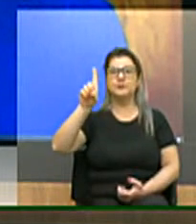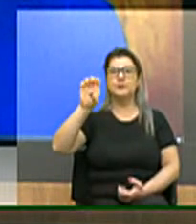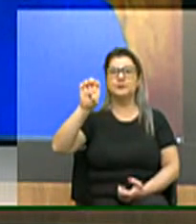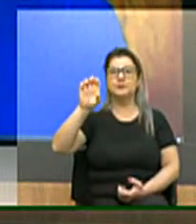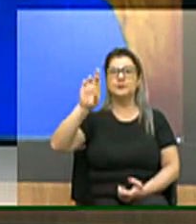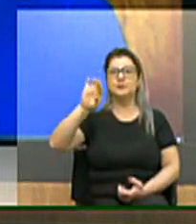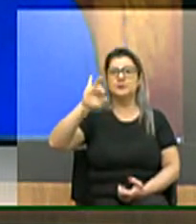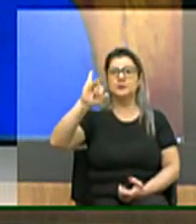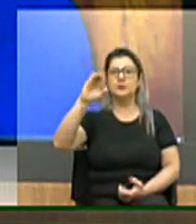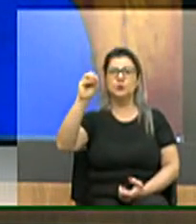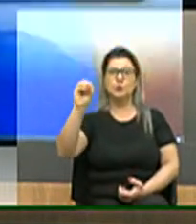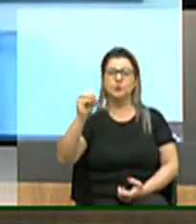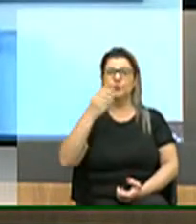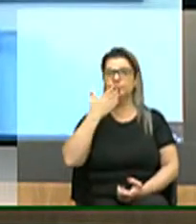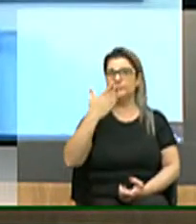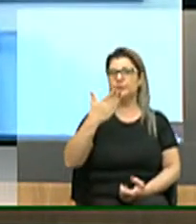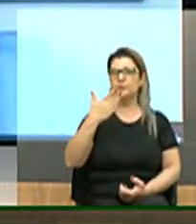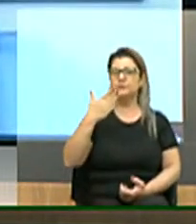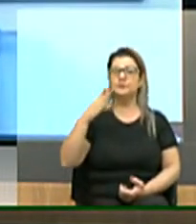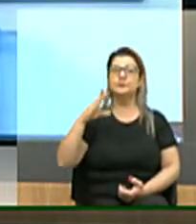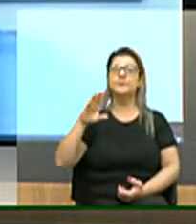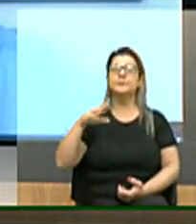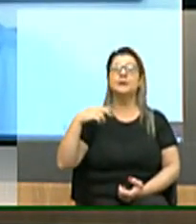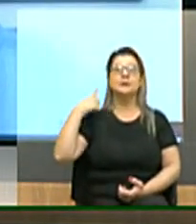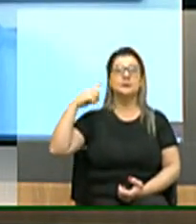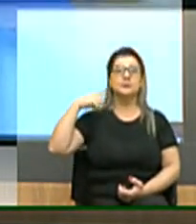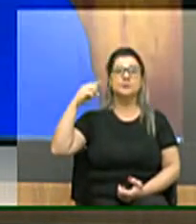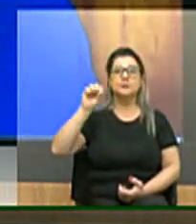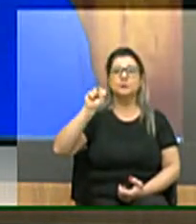Frederico, favorável. Ok, deputado Isur Koch.